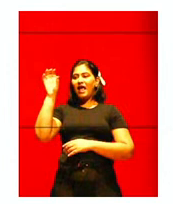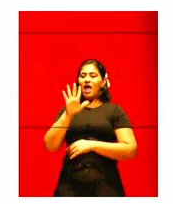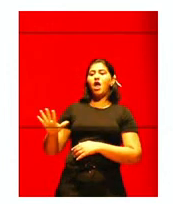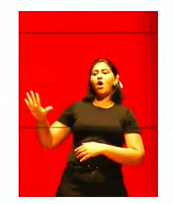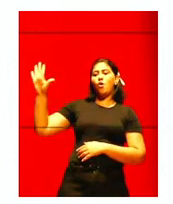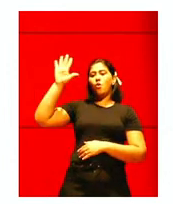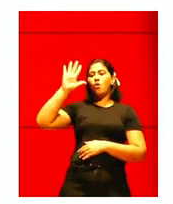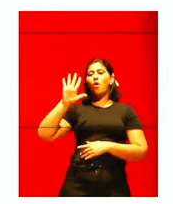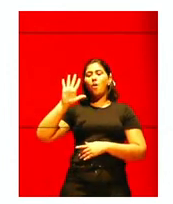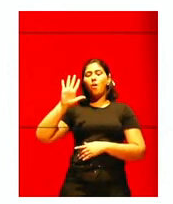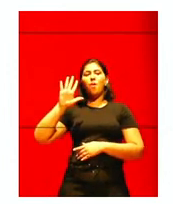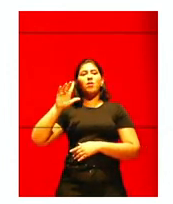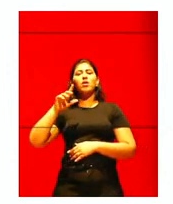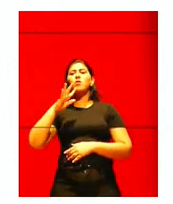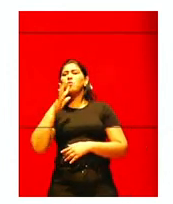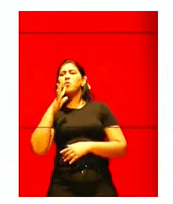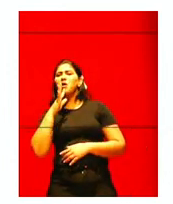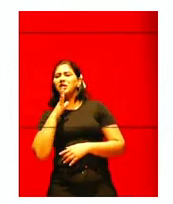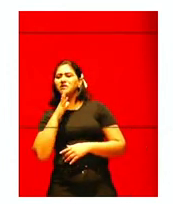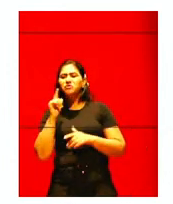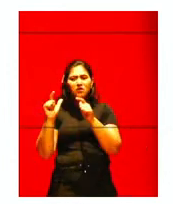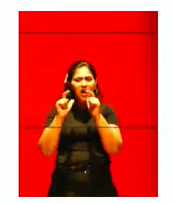Quem conhece vanguardas europeias?